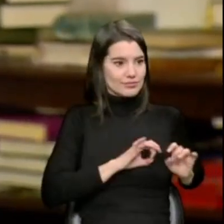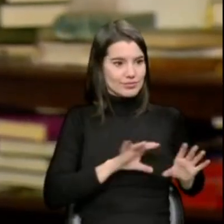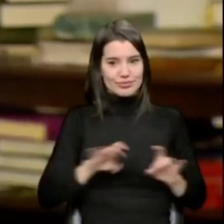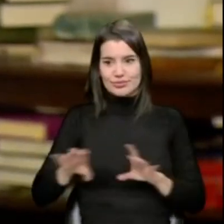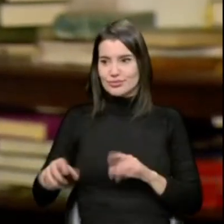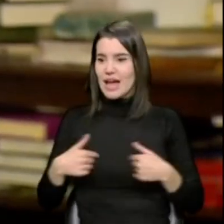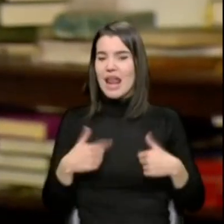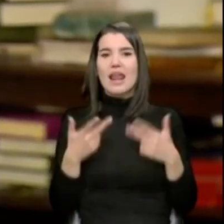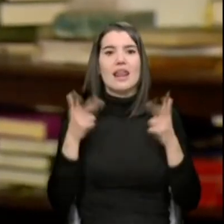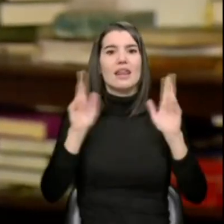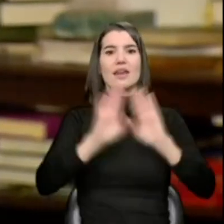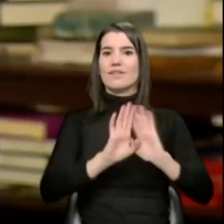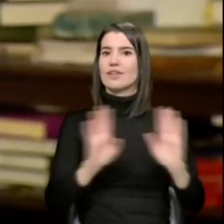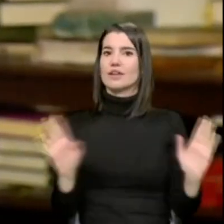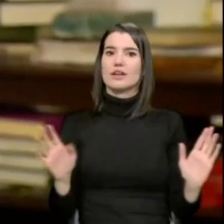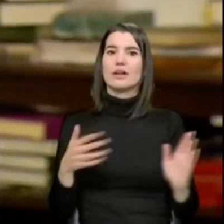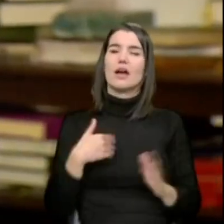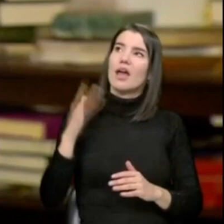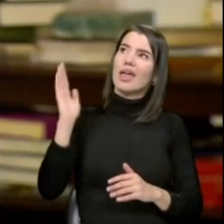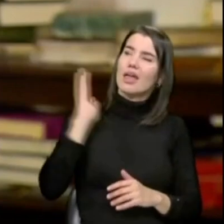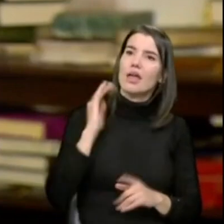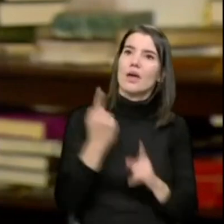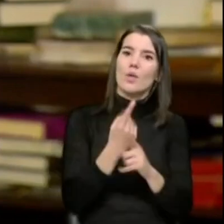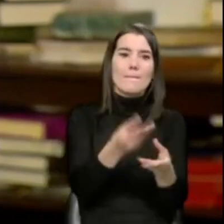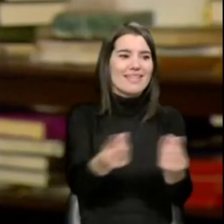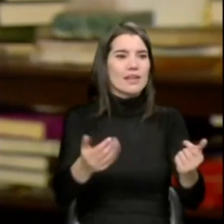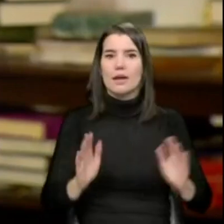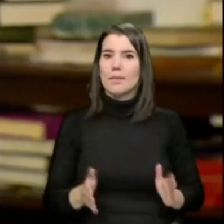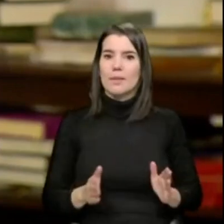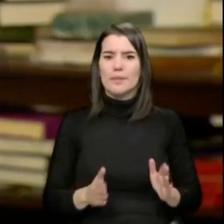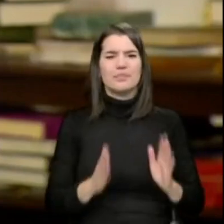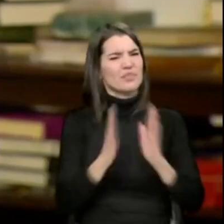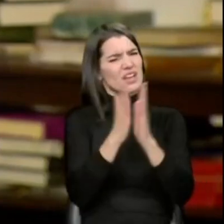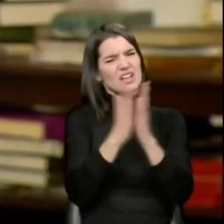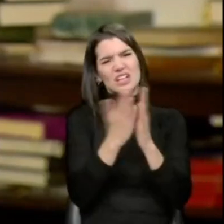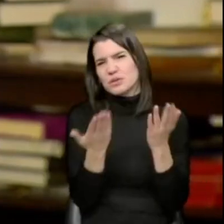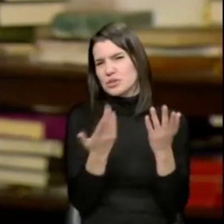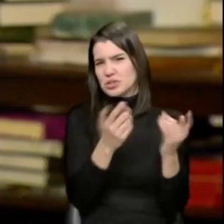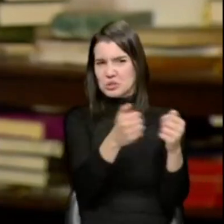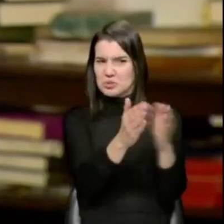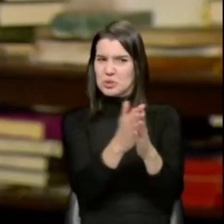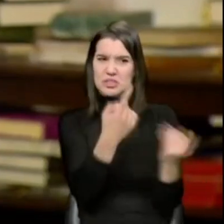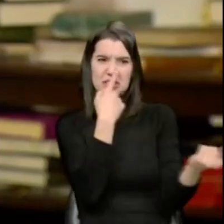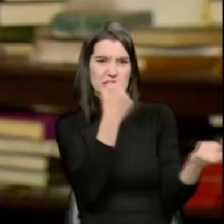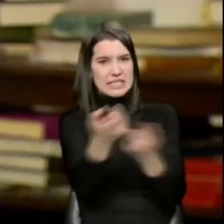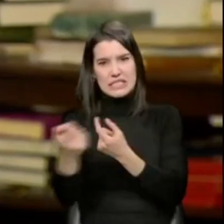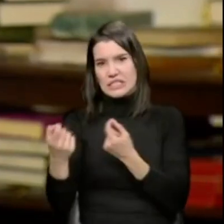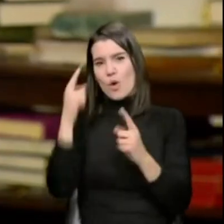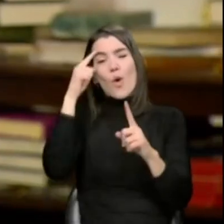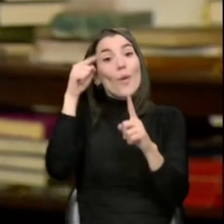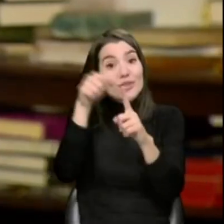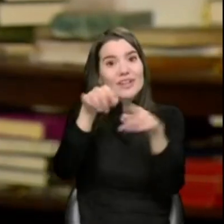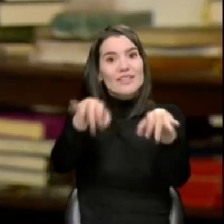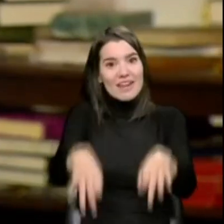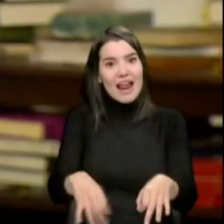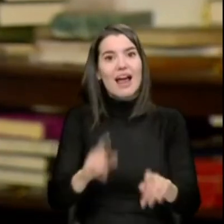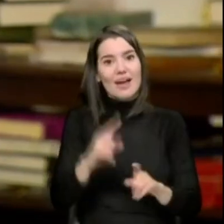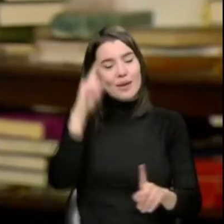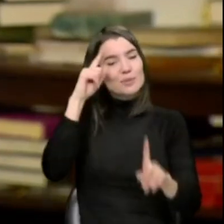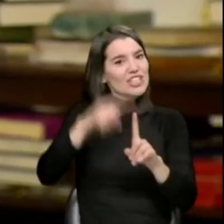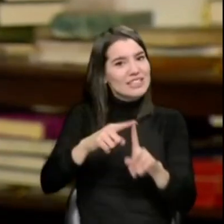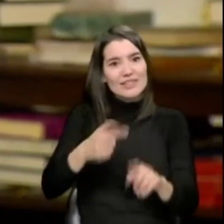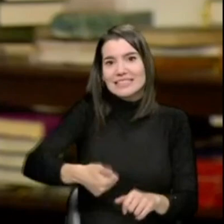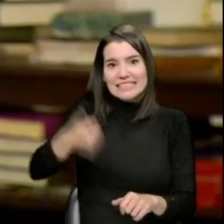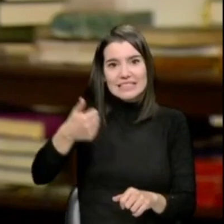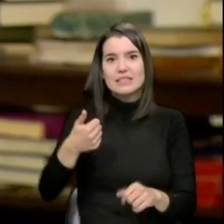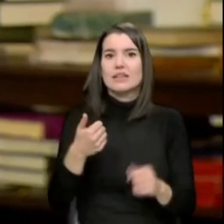dependente do valor material. As religiões todas andam todas à volta disto. O objetivo final, no fim, independente de se